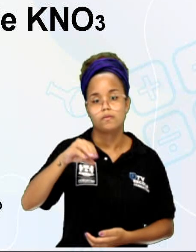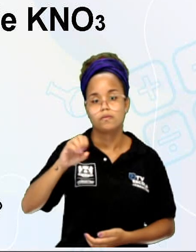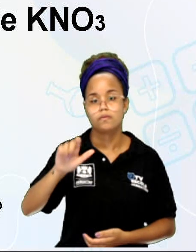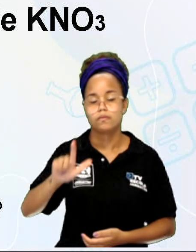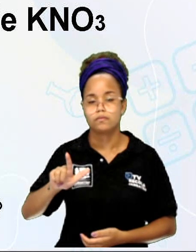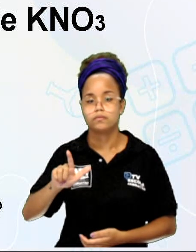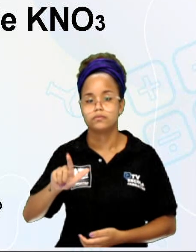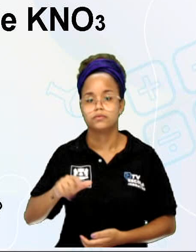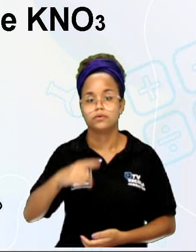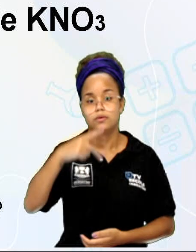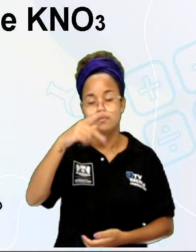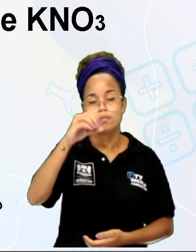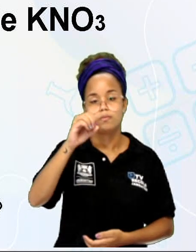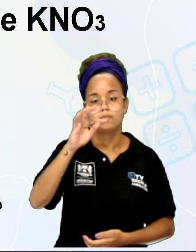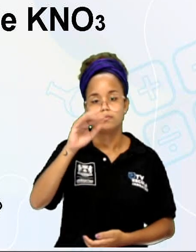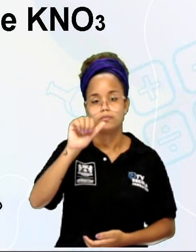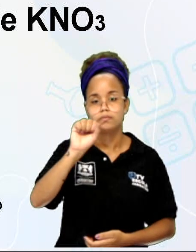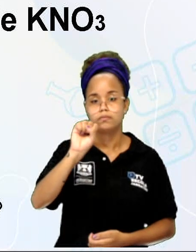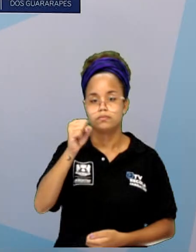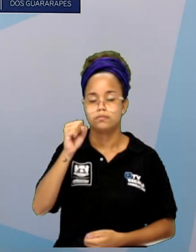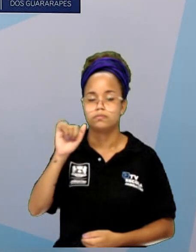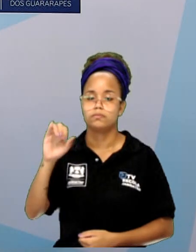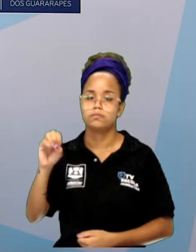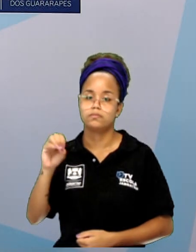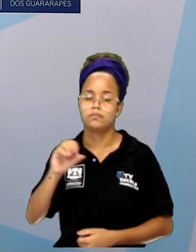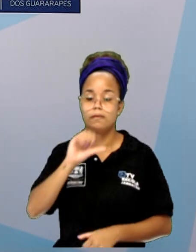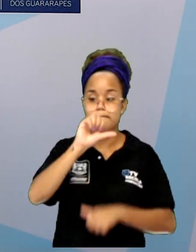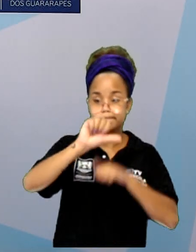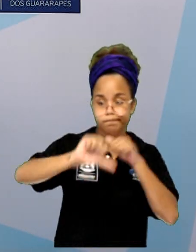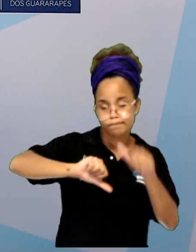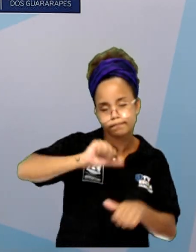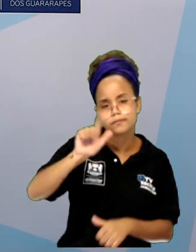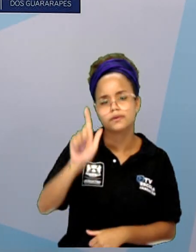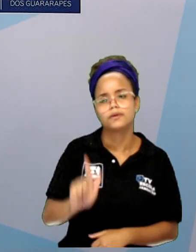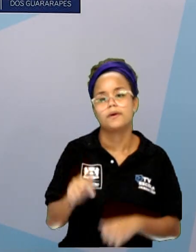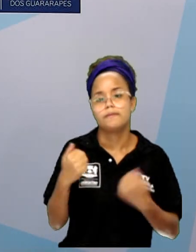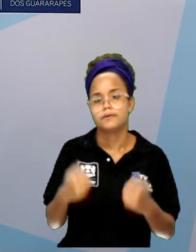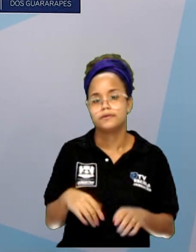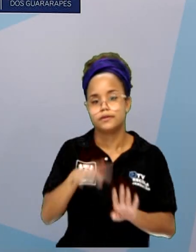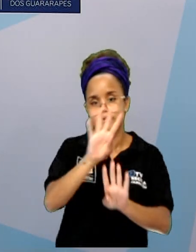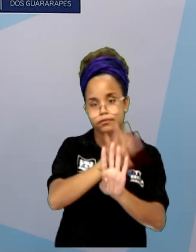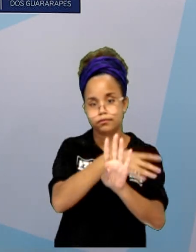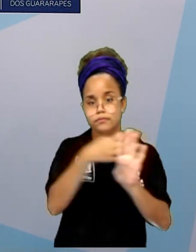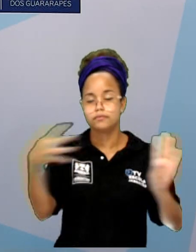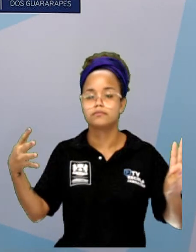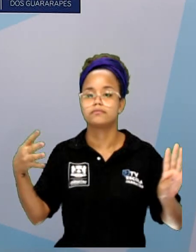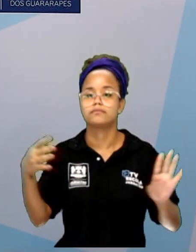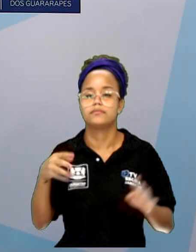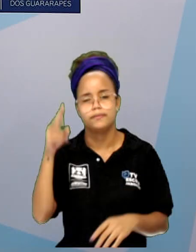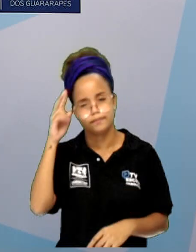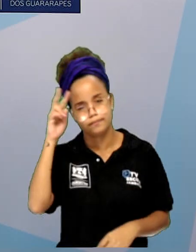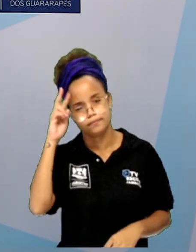de potássio? Para a gente transformar isso em gramas, a gente precisa da tabela periódica, lembra? Ó,